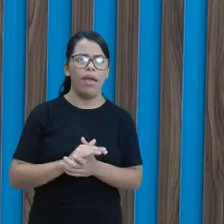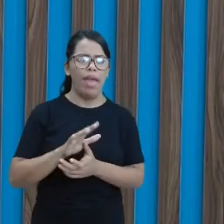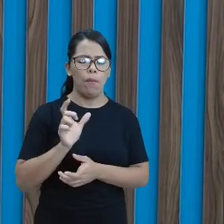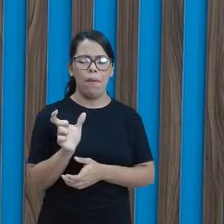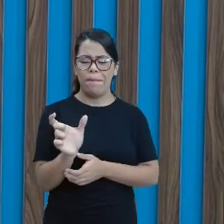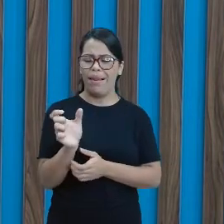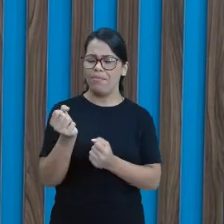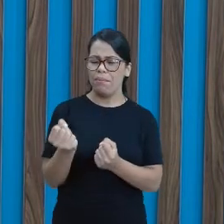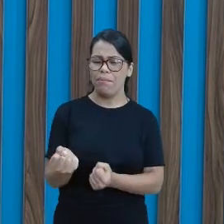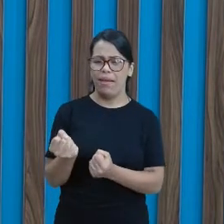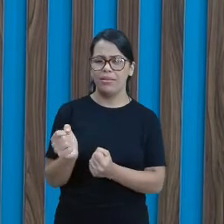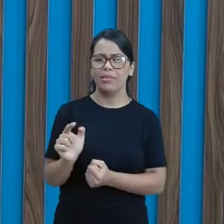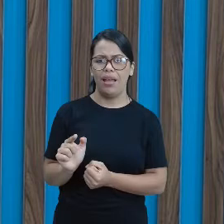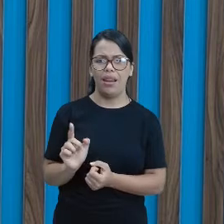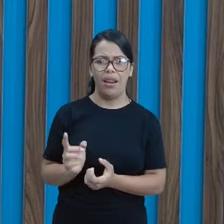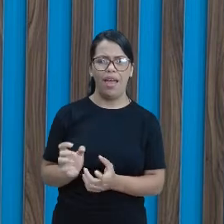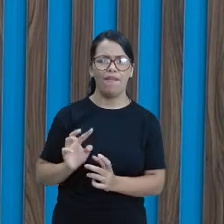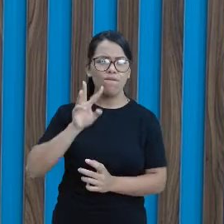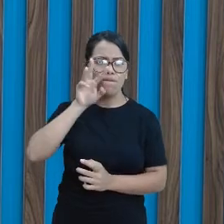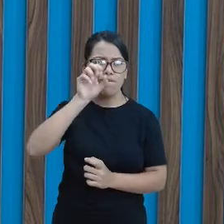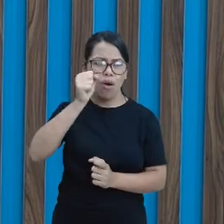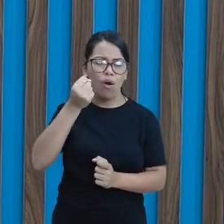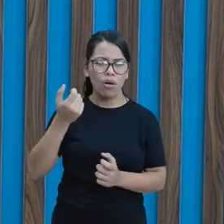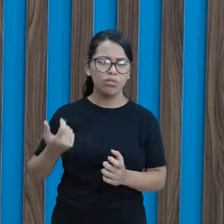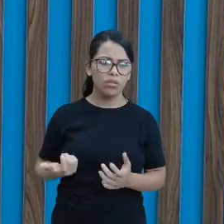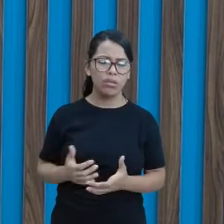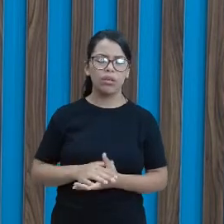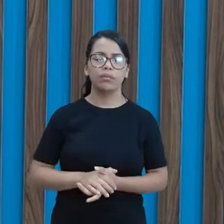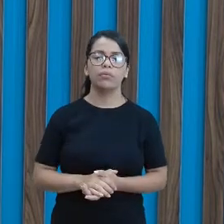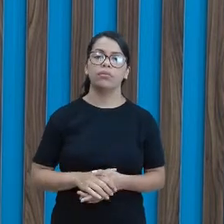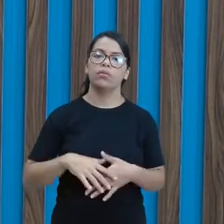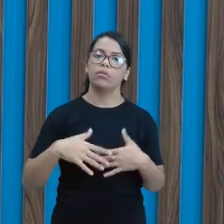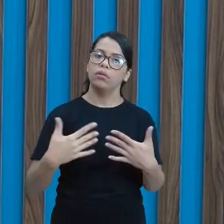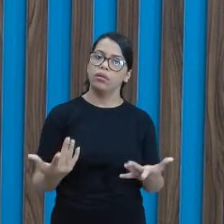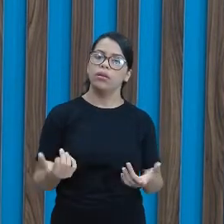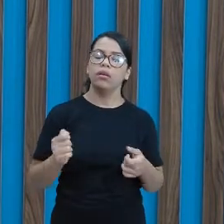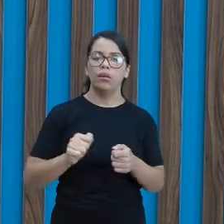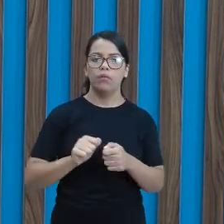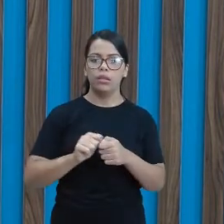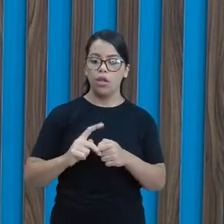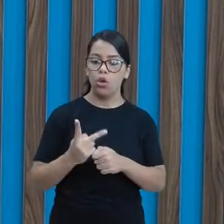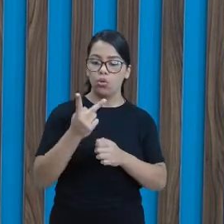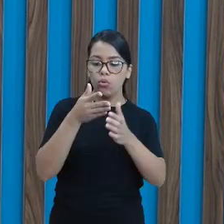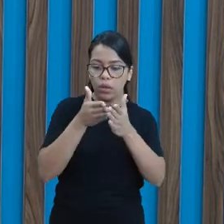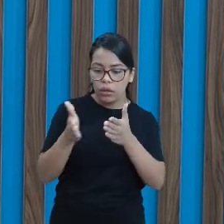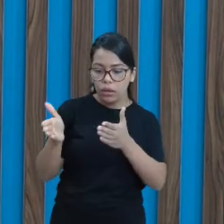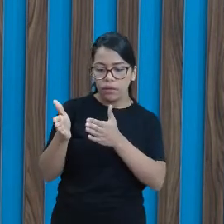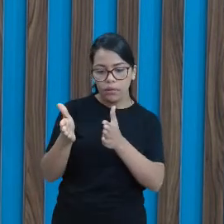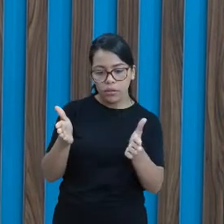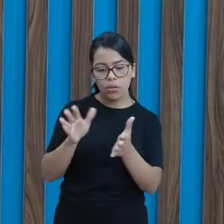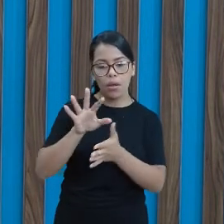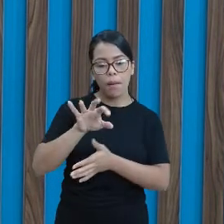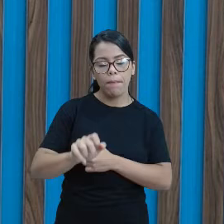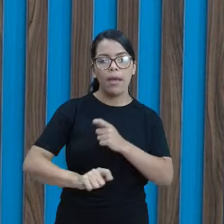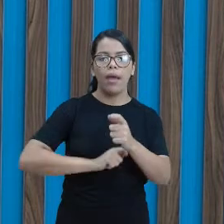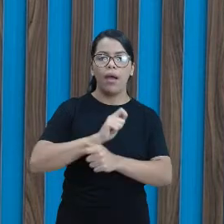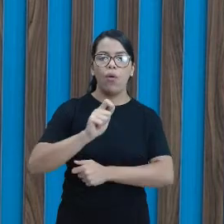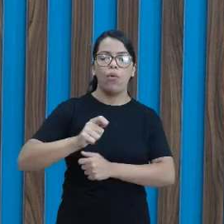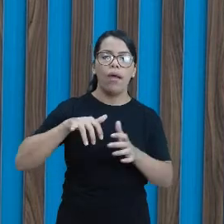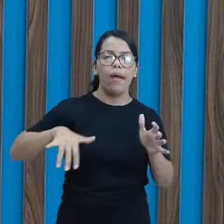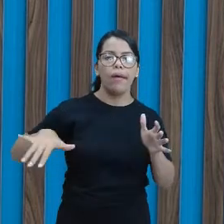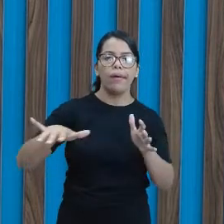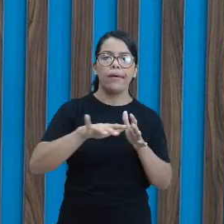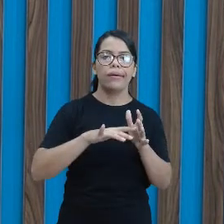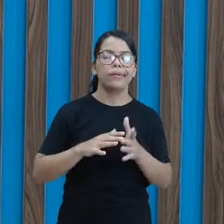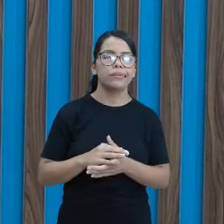pesado, né? Prisão é um termo muito forte, impacta, né? Mas ele faz essas 2 subdivisões, né? Ele pega o espaço e